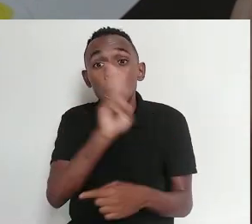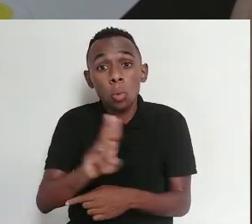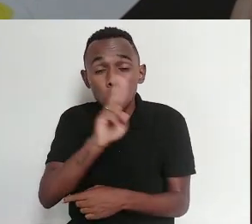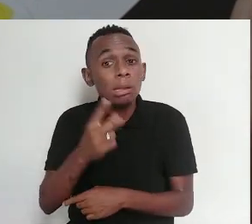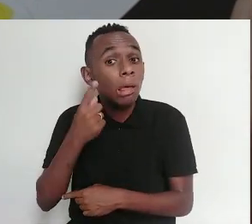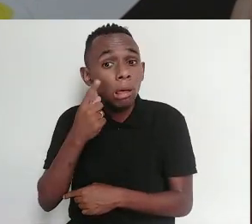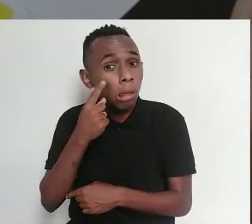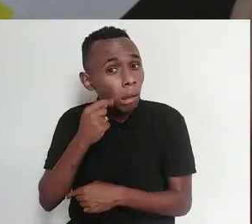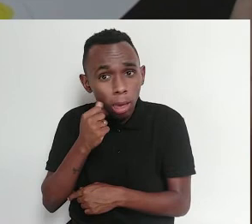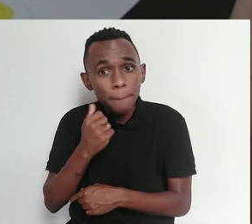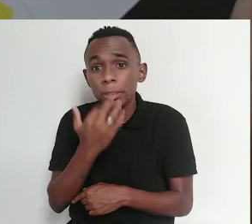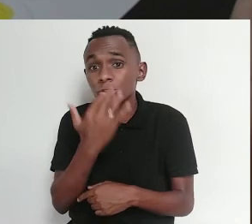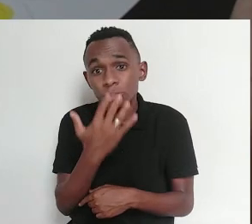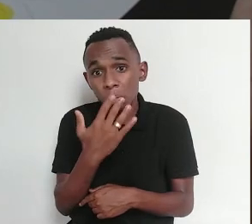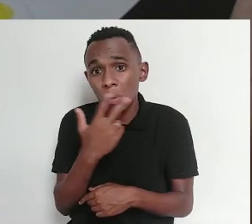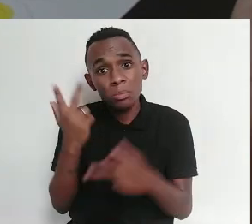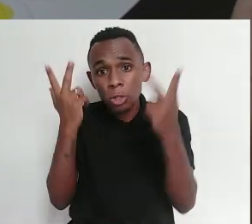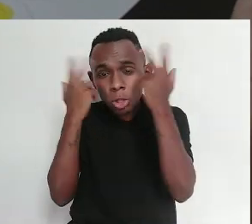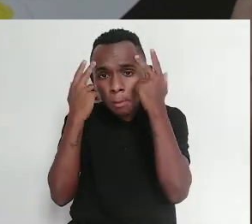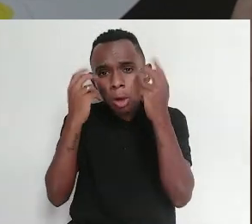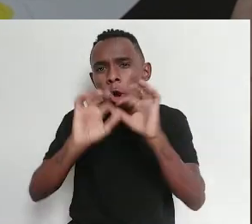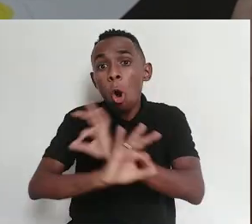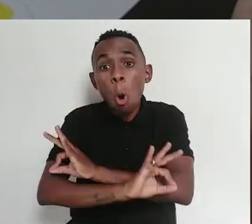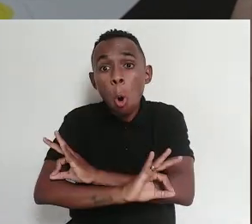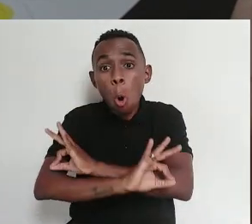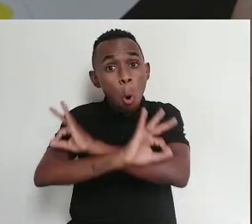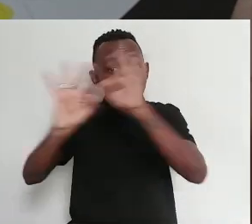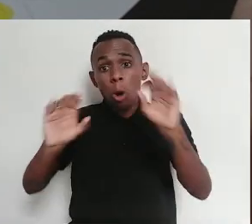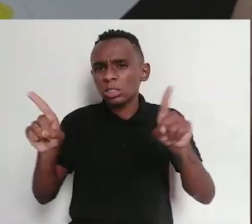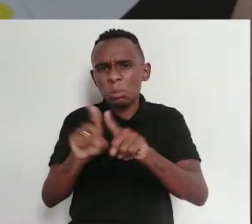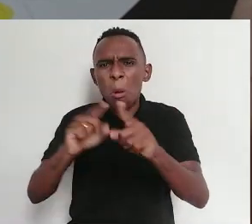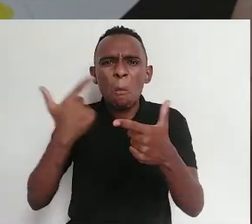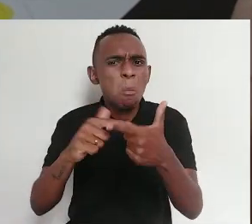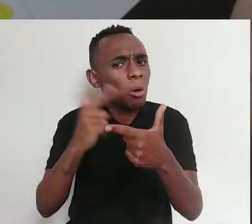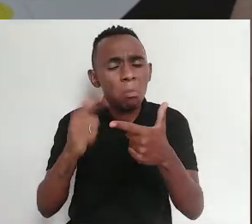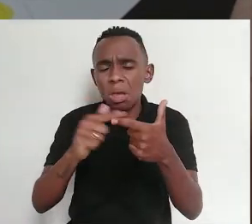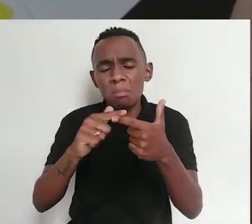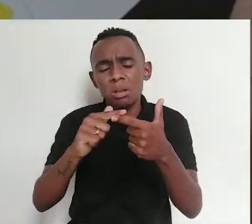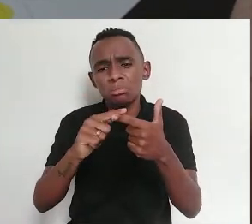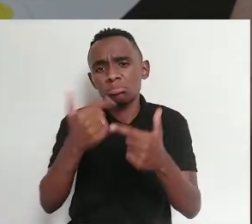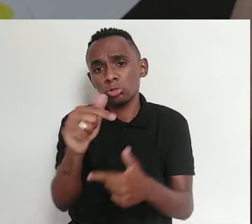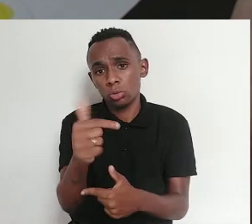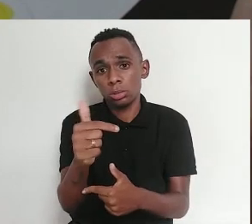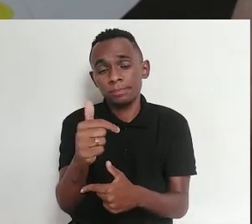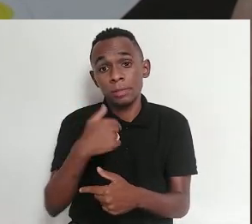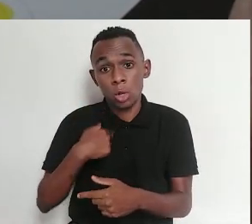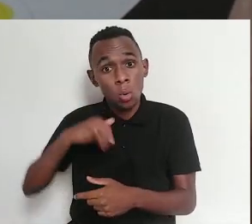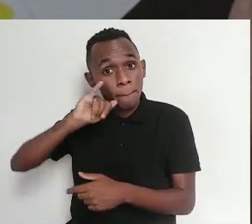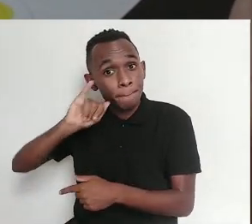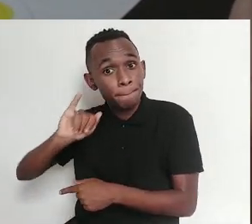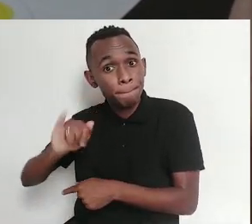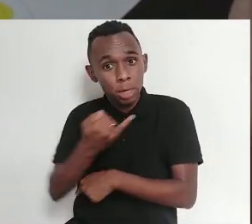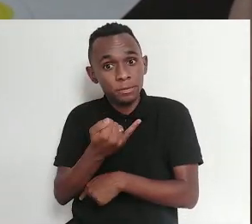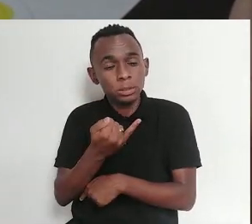Fica ótimo também colorido com lápis de cor, tá? Não tem problema nenhum. Aqui eu aproveitei para